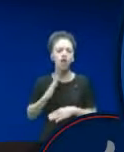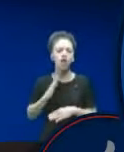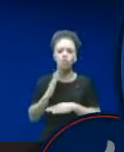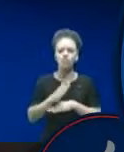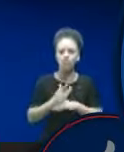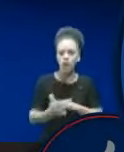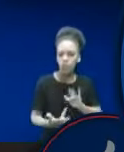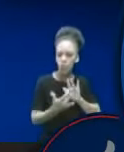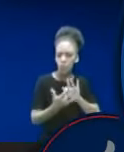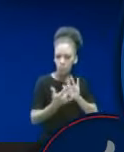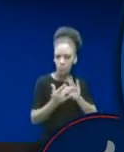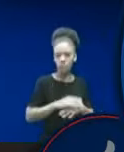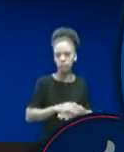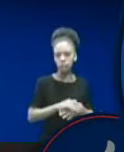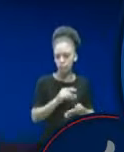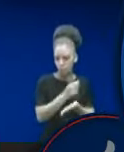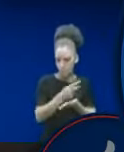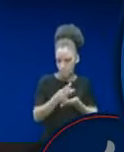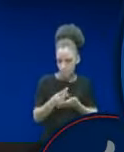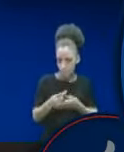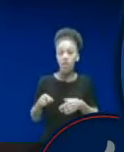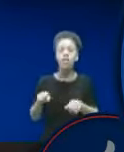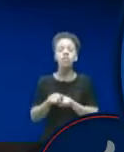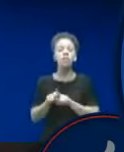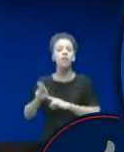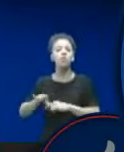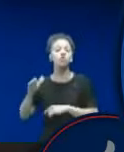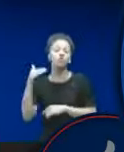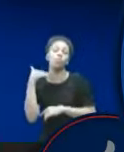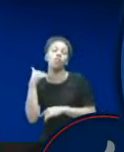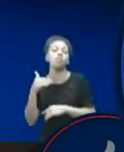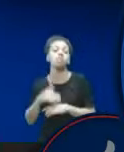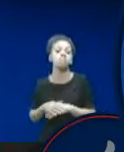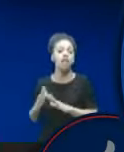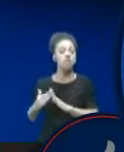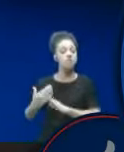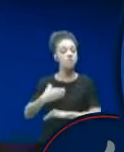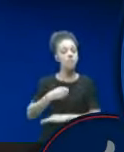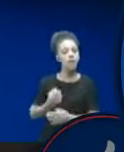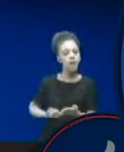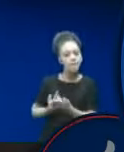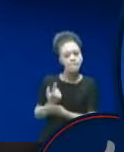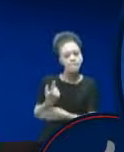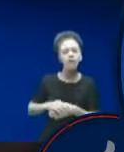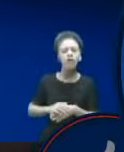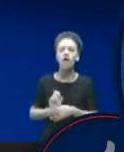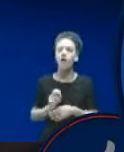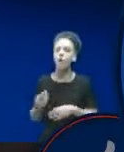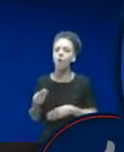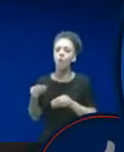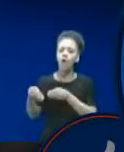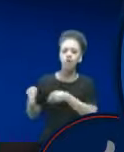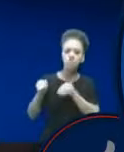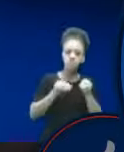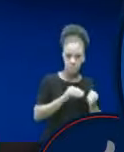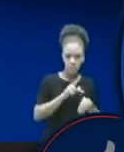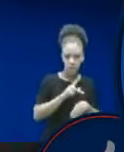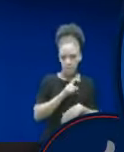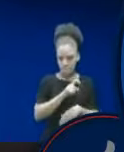próprios. Além disso, ele usa o banco no seu dia a dia para pagar boletos ou fazer transferências via